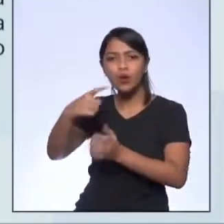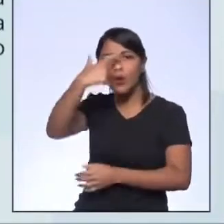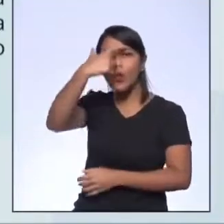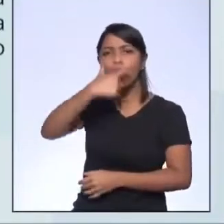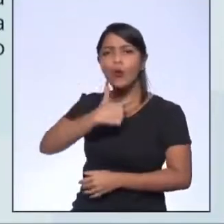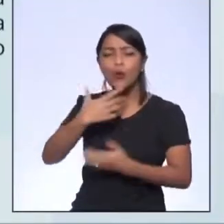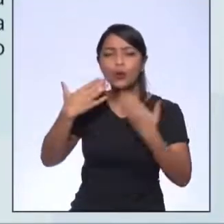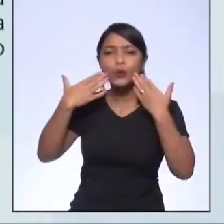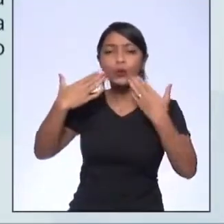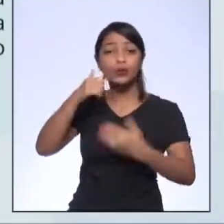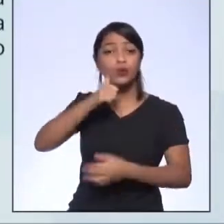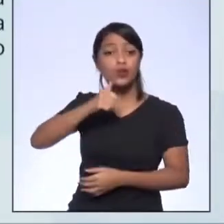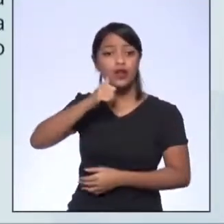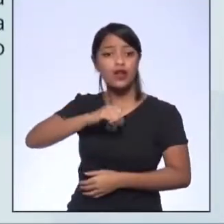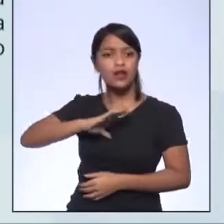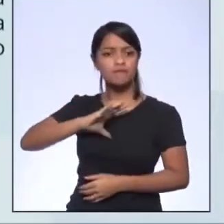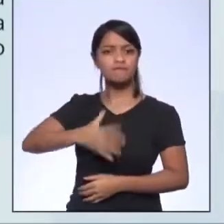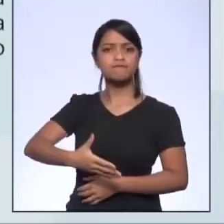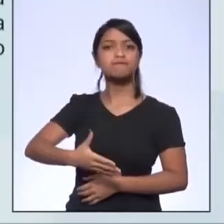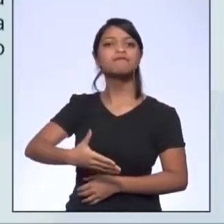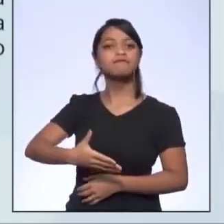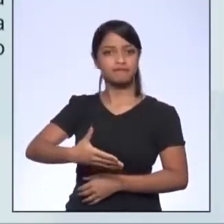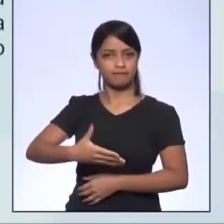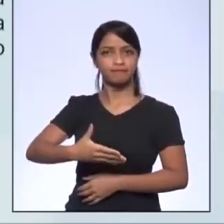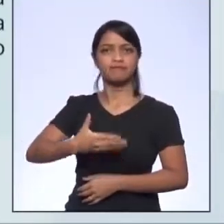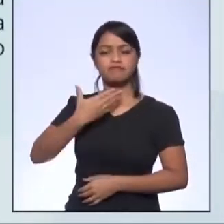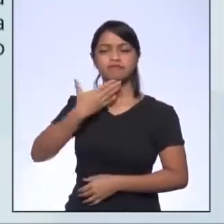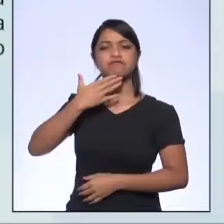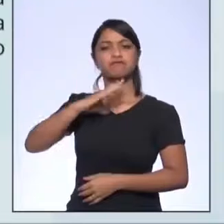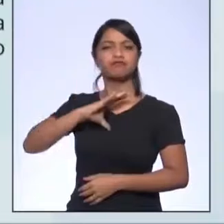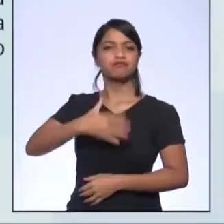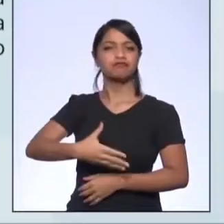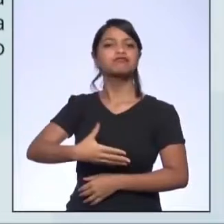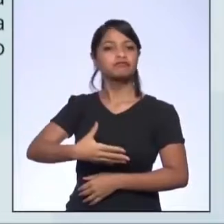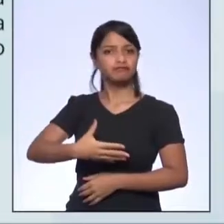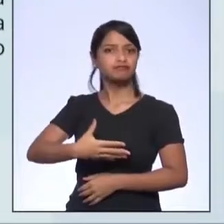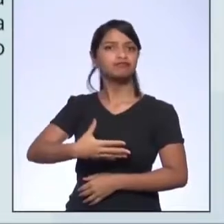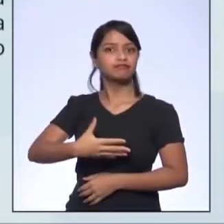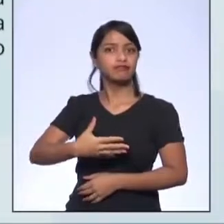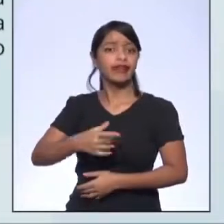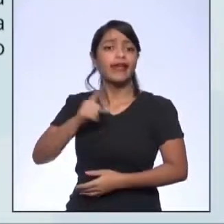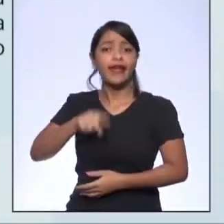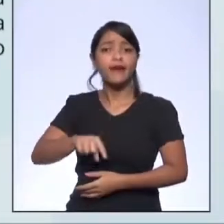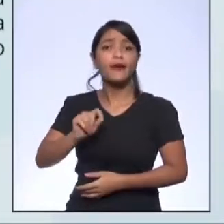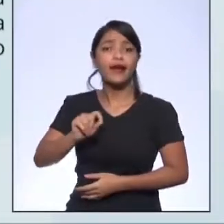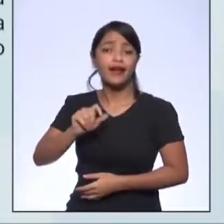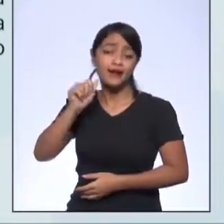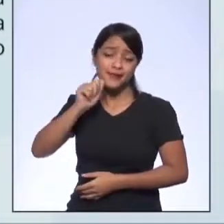tem um rosto austero, bravo, ela é uma guerreira,